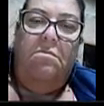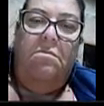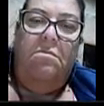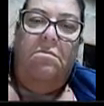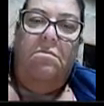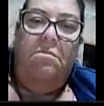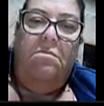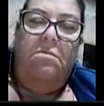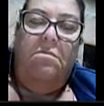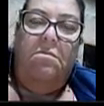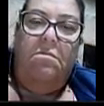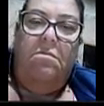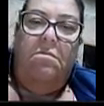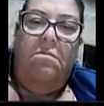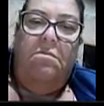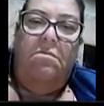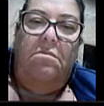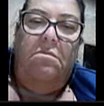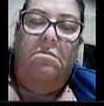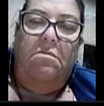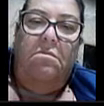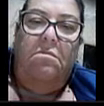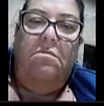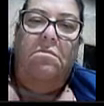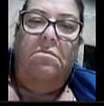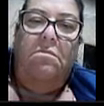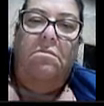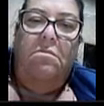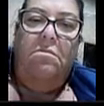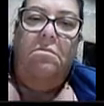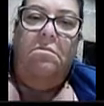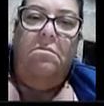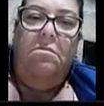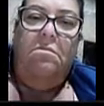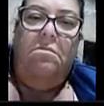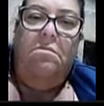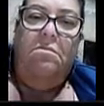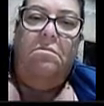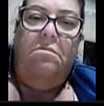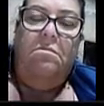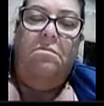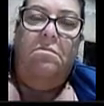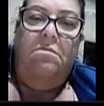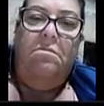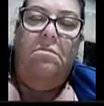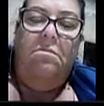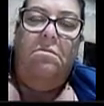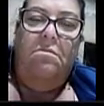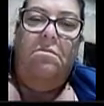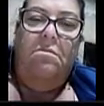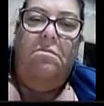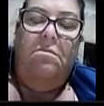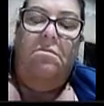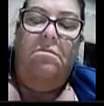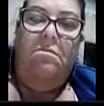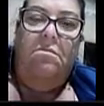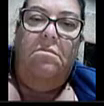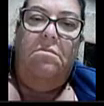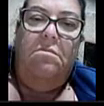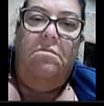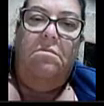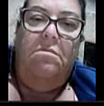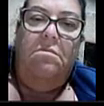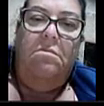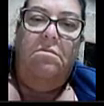e ele tinha um diagnóstico na escola, de deficiência intelectual. E aí, a hora que eu fiz o QI dele,